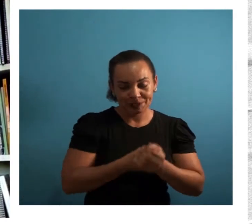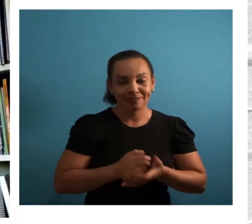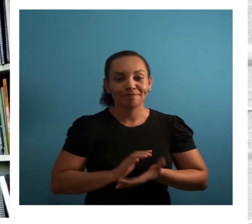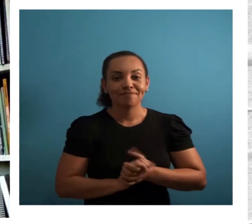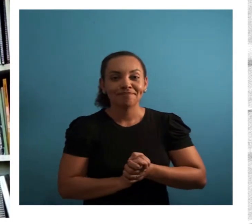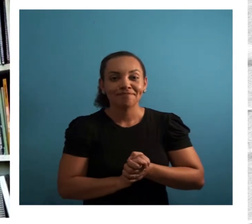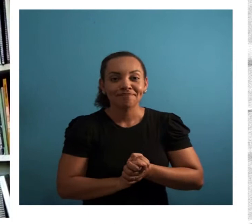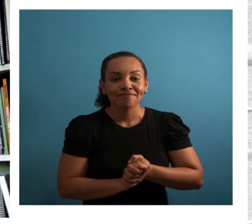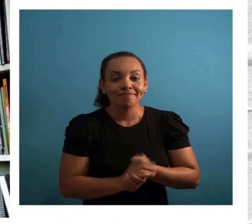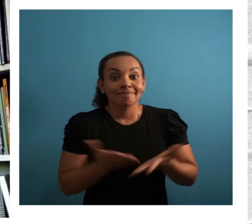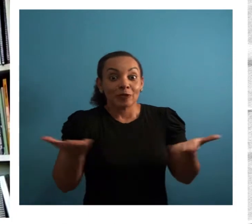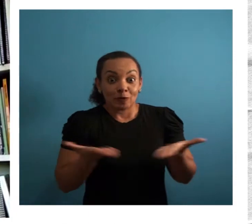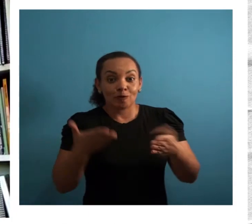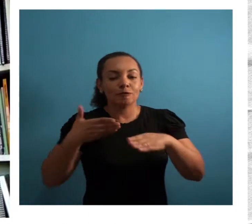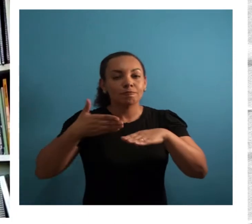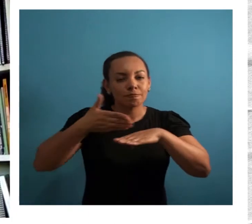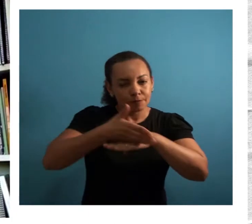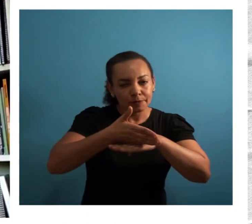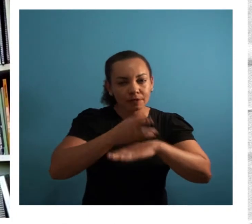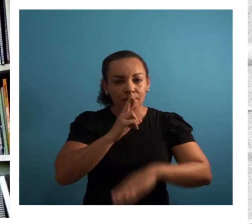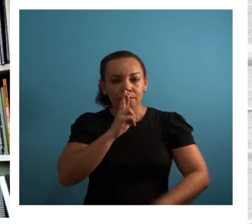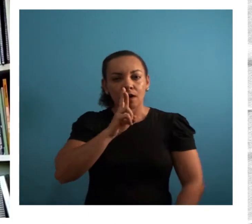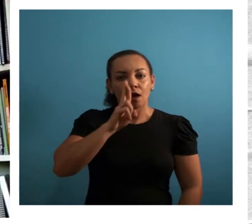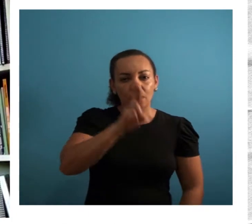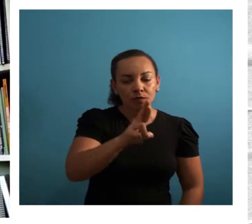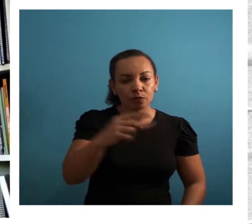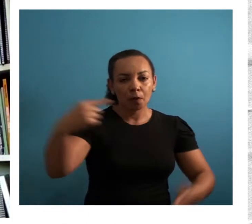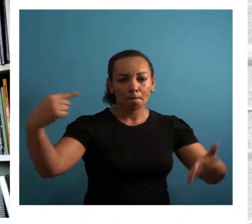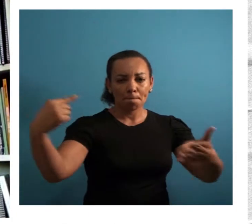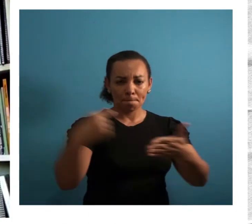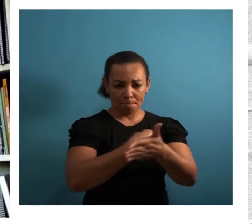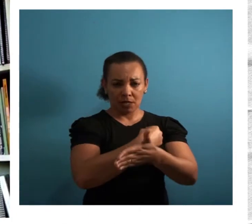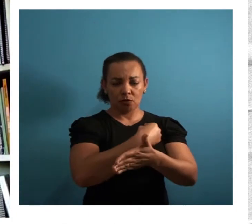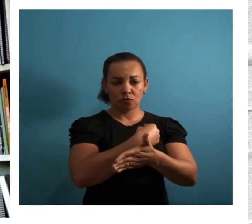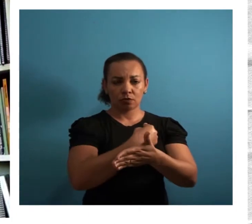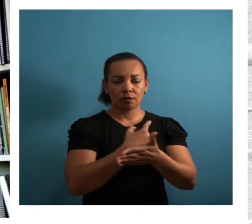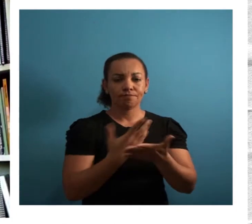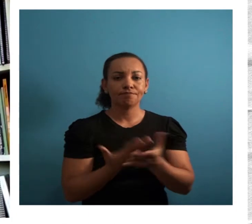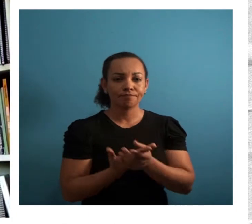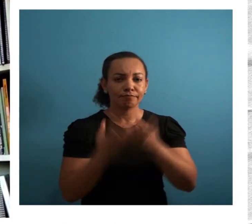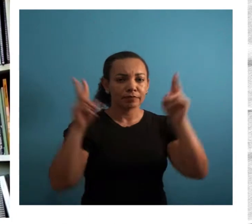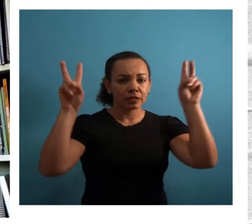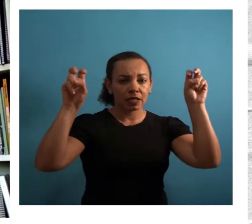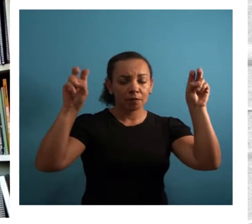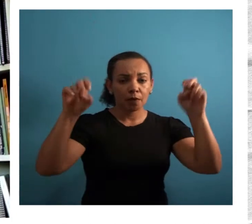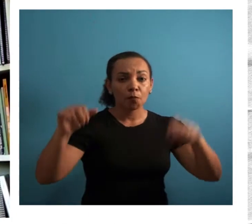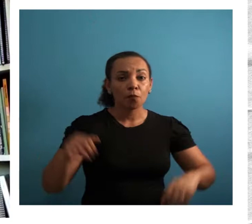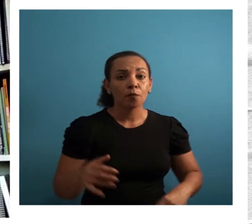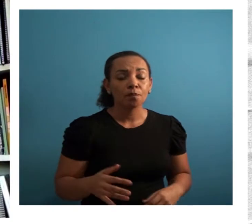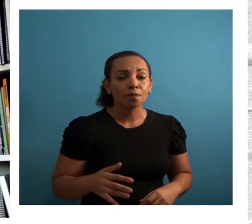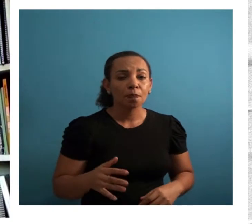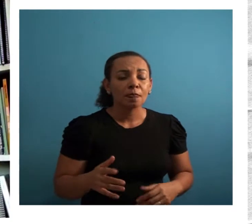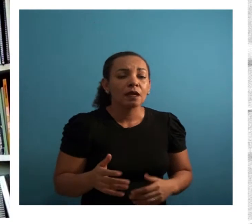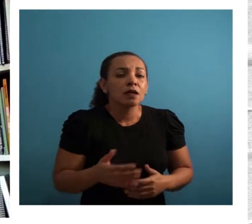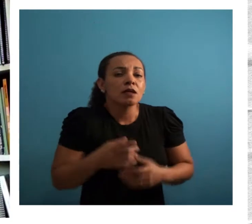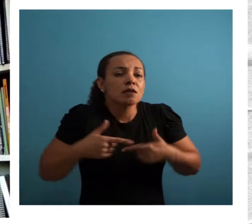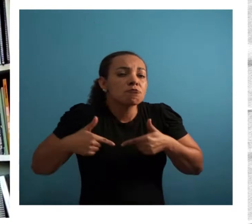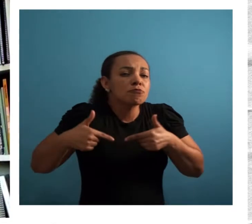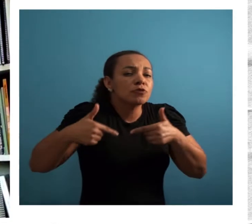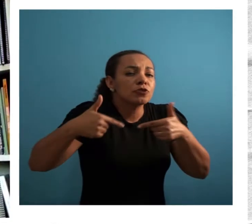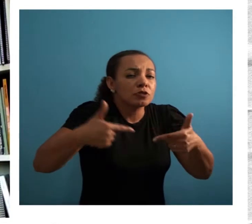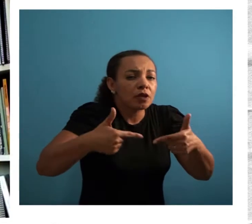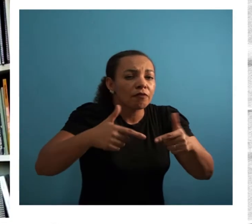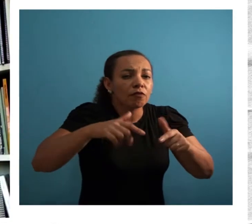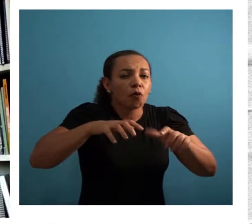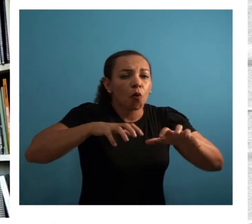ideia me fazer presente para responder à pergunta quais são os desafios que os movimentos